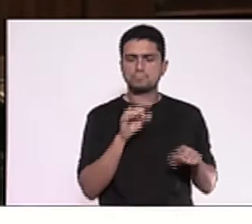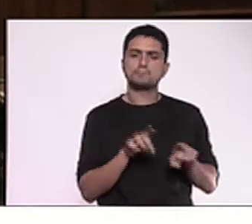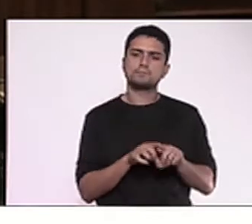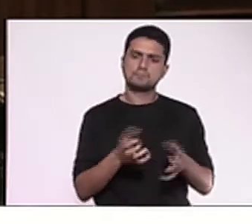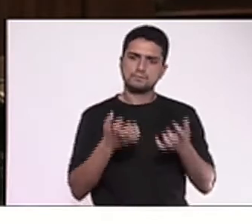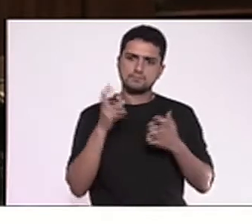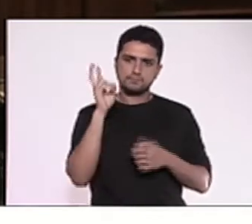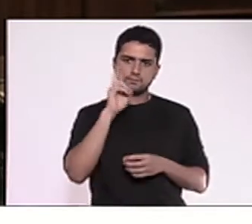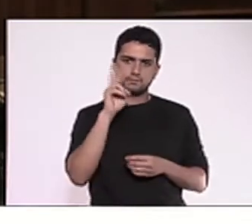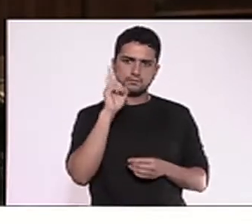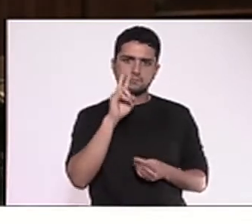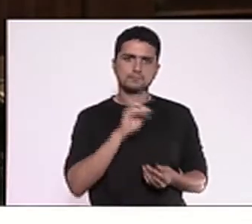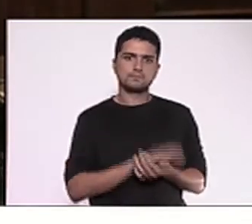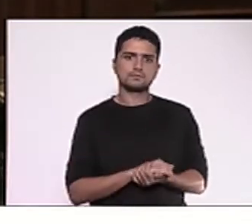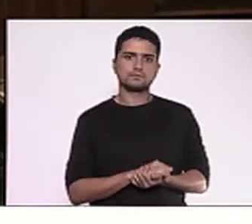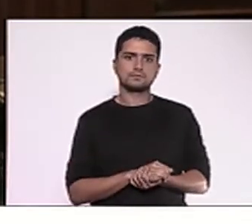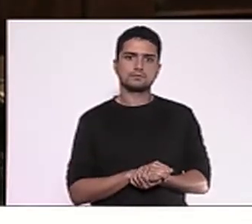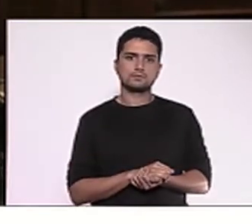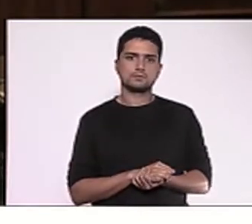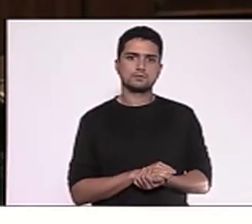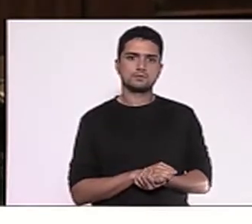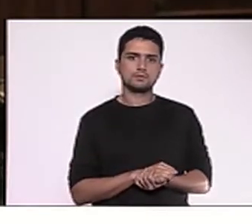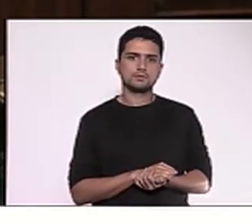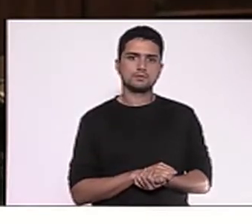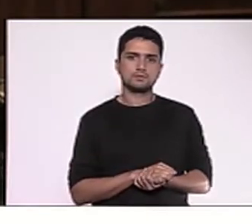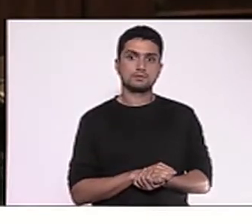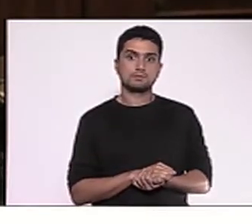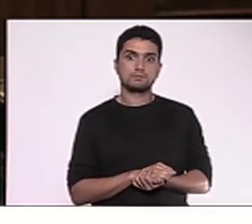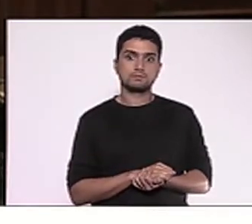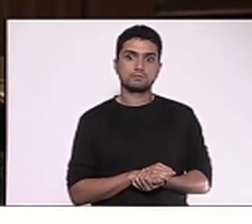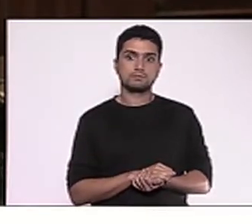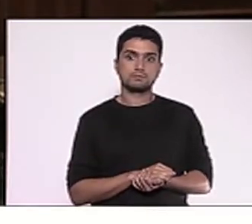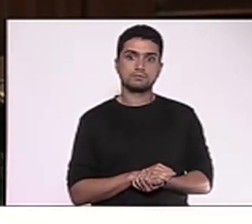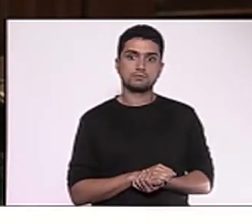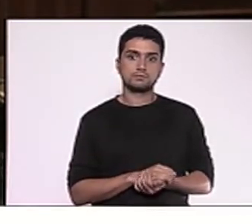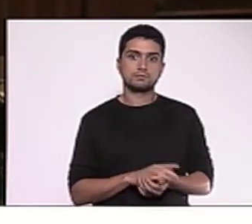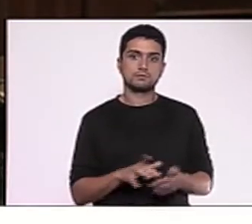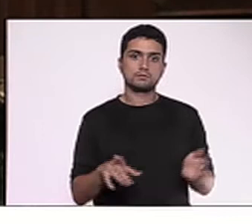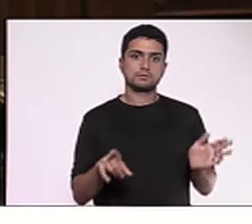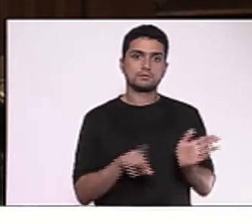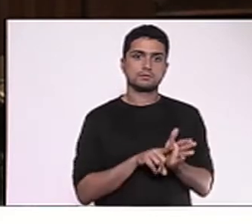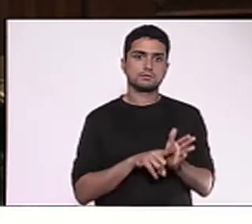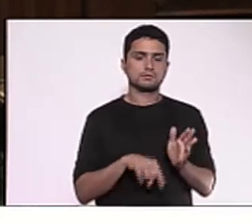às despesas fixadas como mínimos constitucionais, mas também